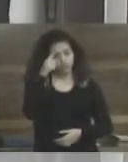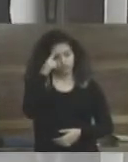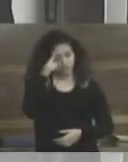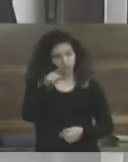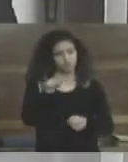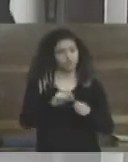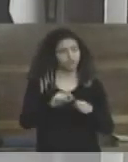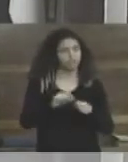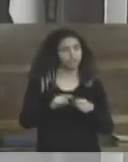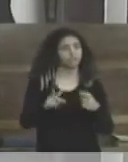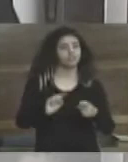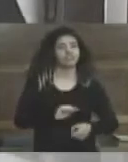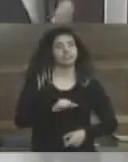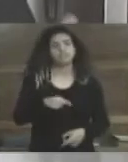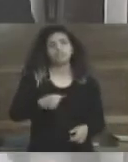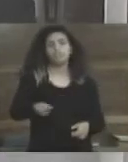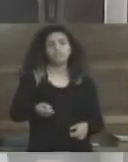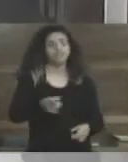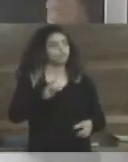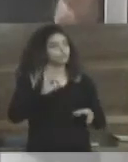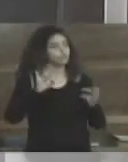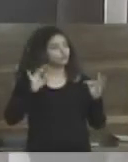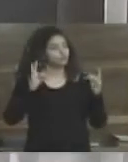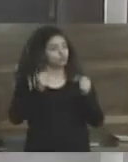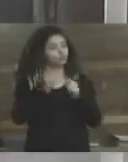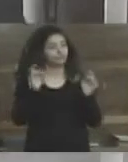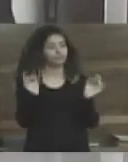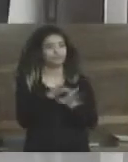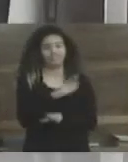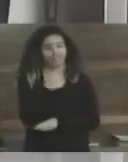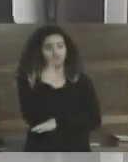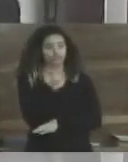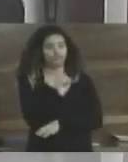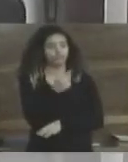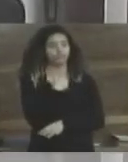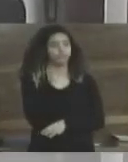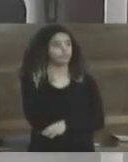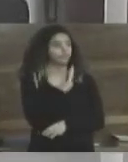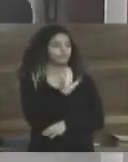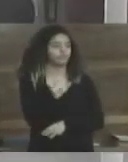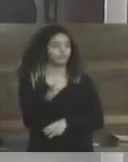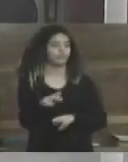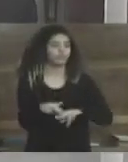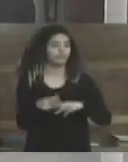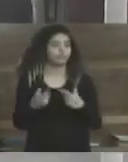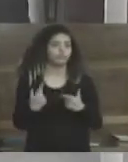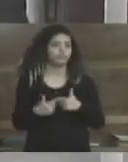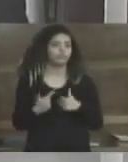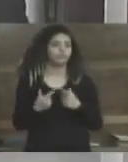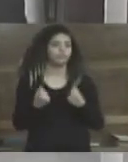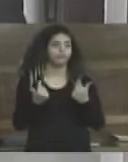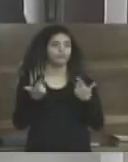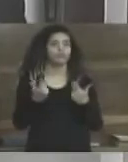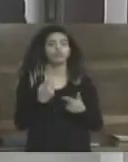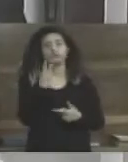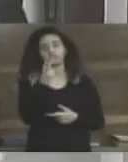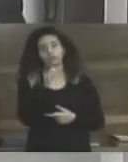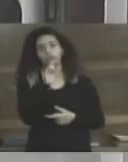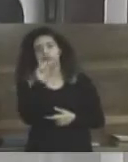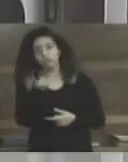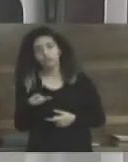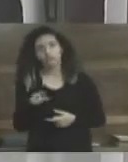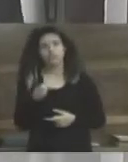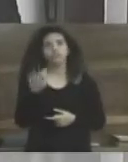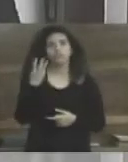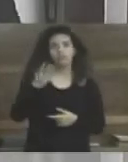amigo Rubinho. E depois que o negócio estava para acontecer, ele tirou, né, do programa do Estado por conta da crise, e assim se repetiu duas ou três vezes,